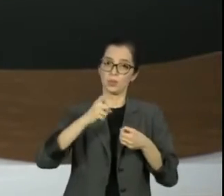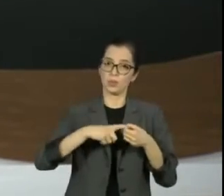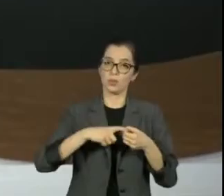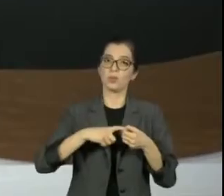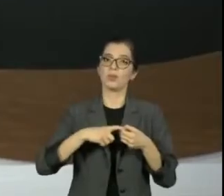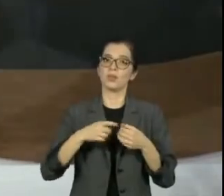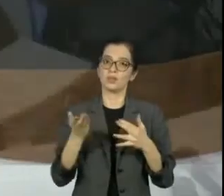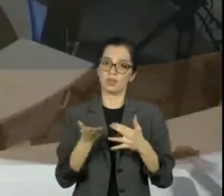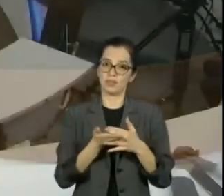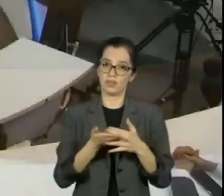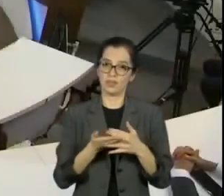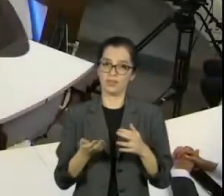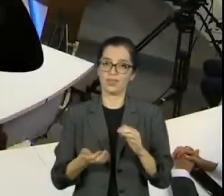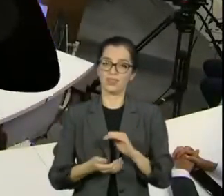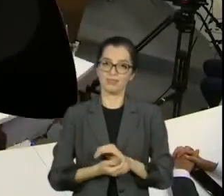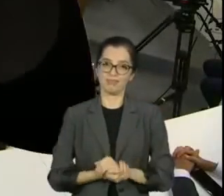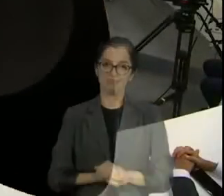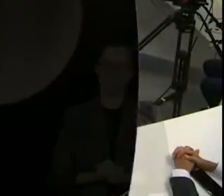intervalo.